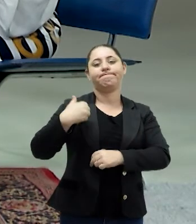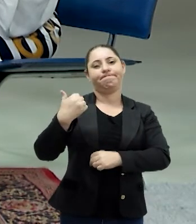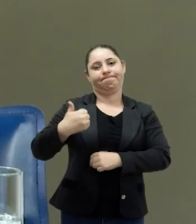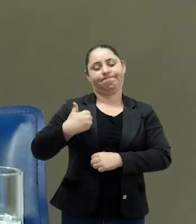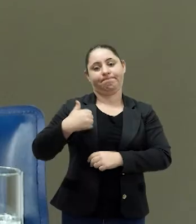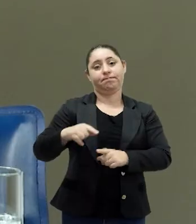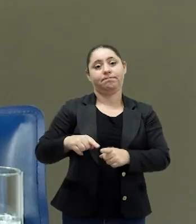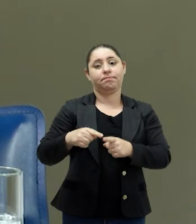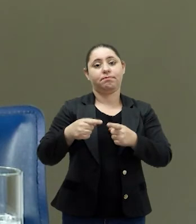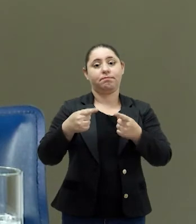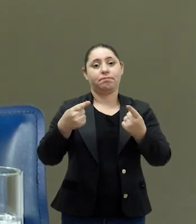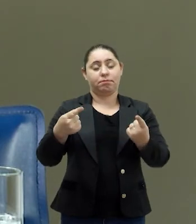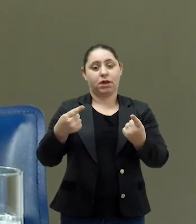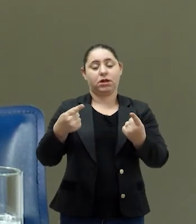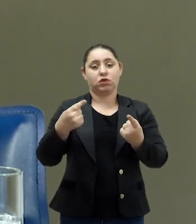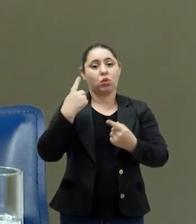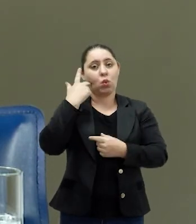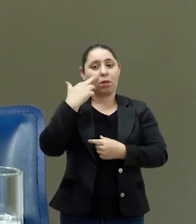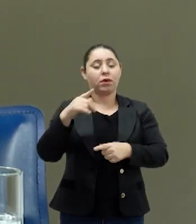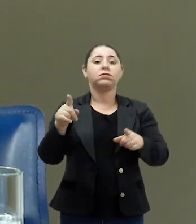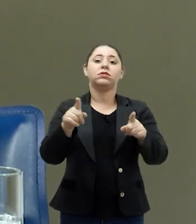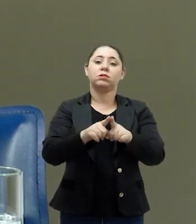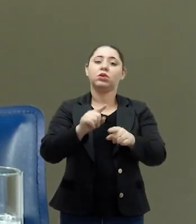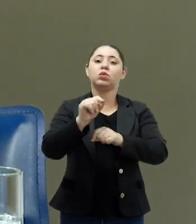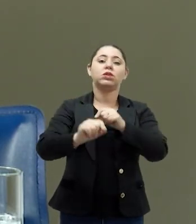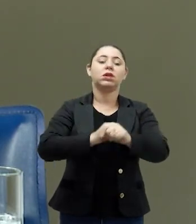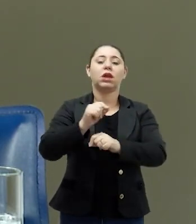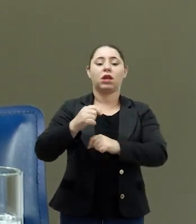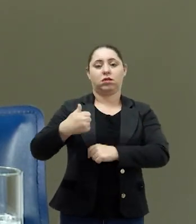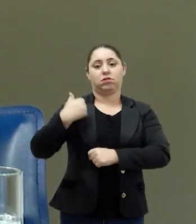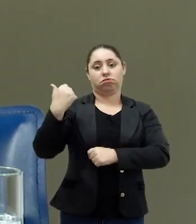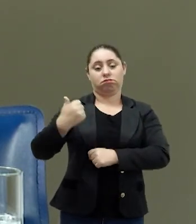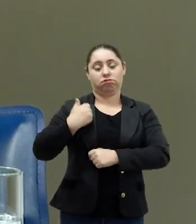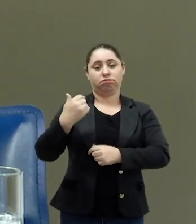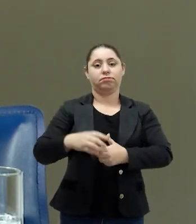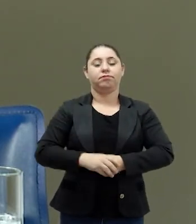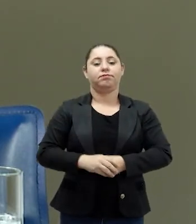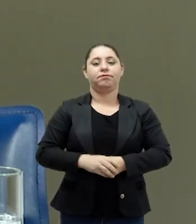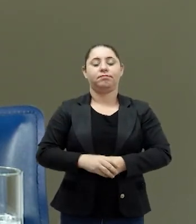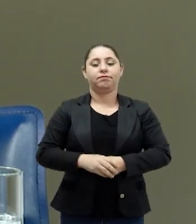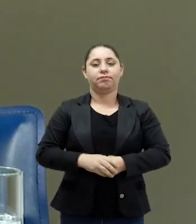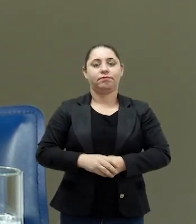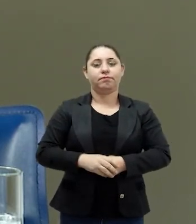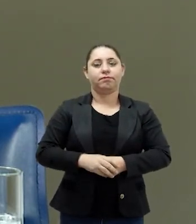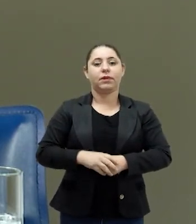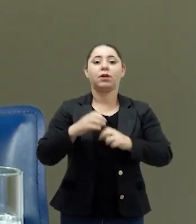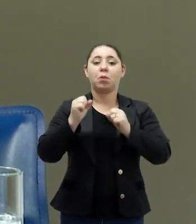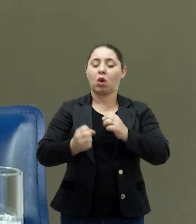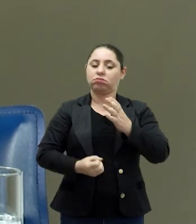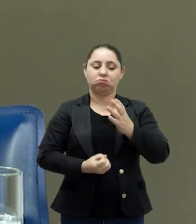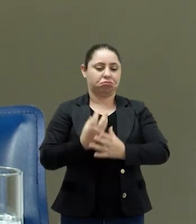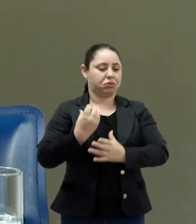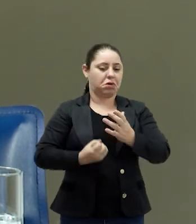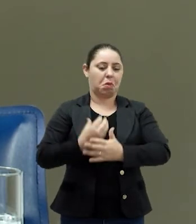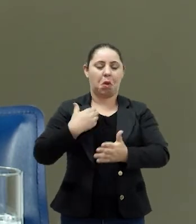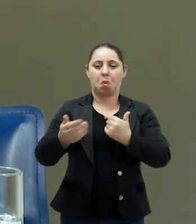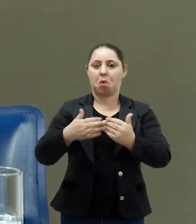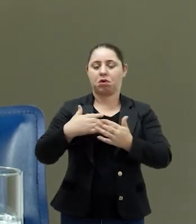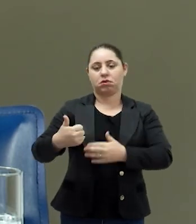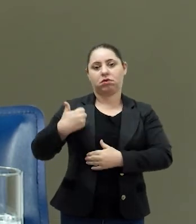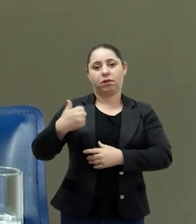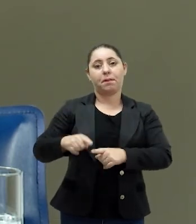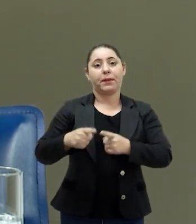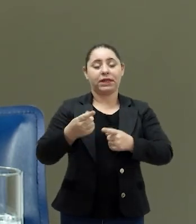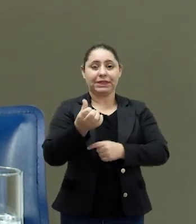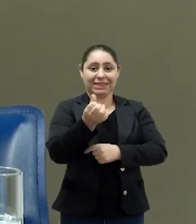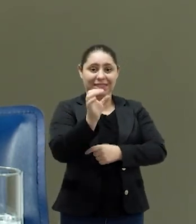idade, mas muito mais comum quanto mais idade. Então ela pode surgir em qualquer idade, mas após